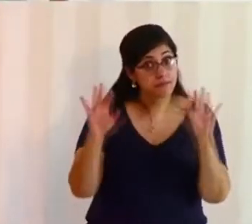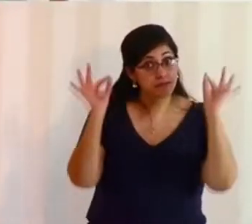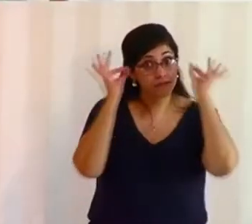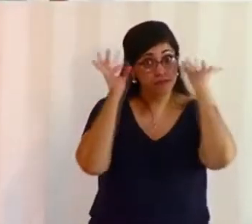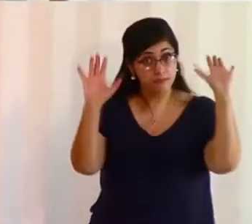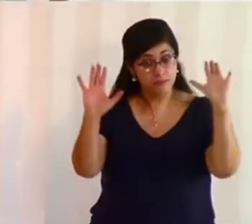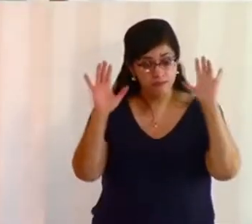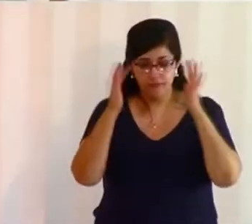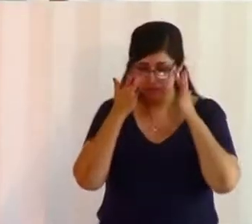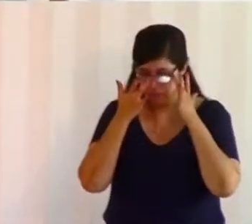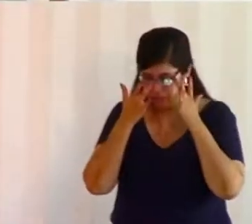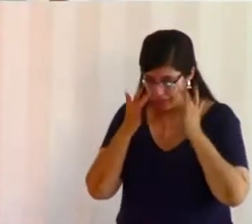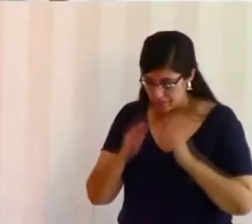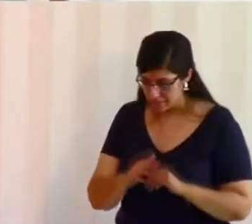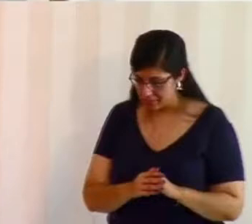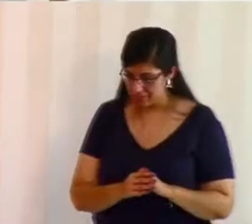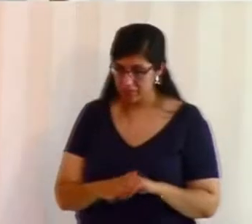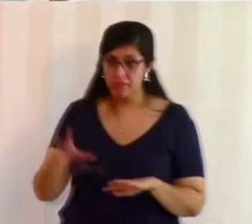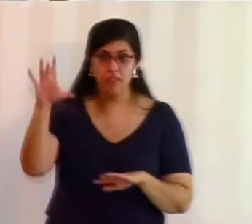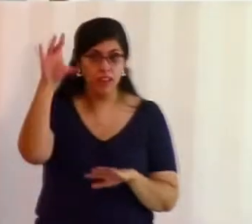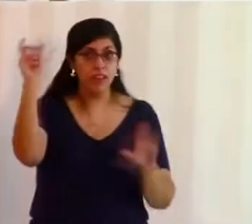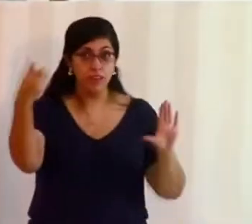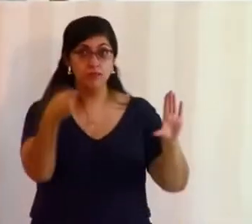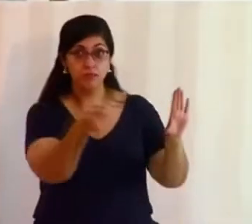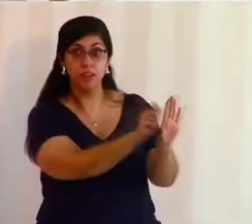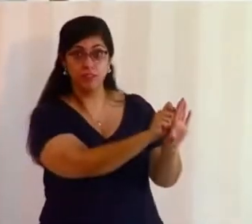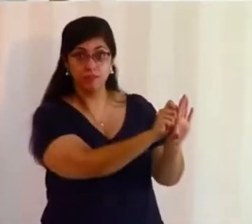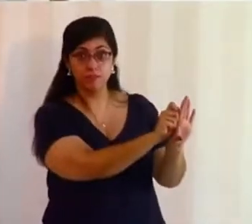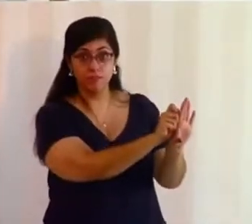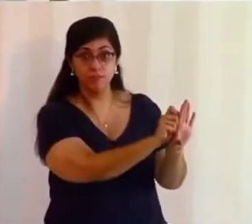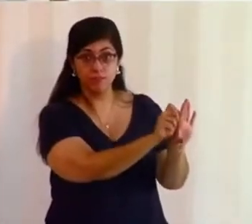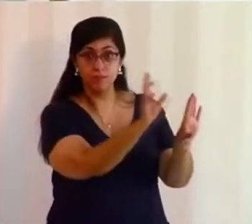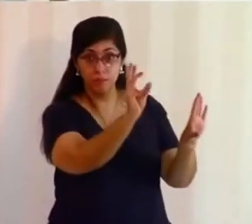ficar na palavra: Deus fecha a porta sim, Senhor.